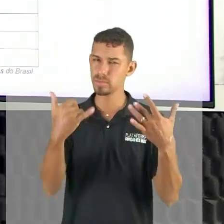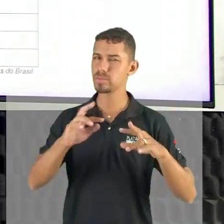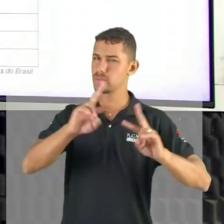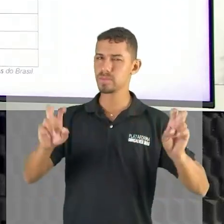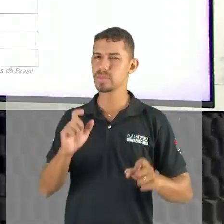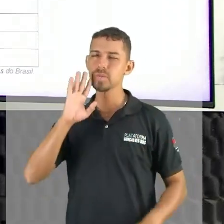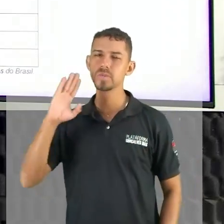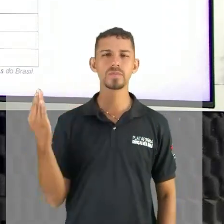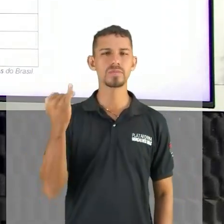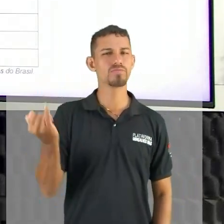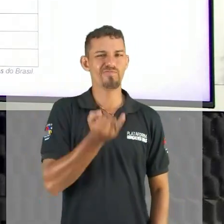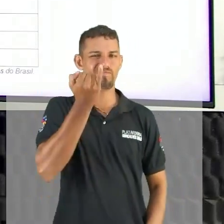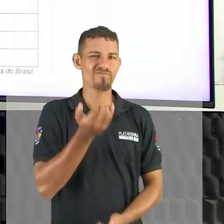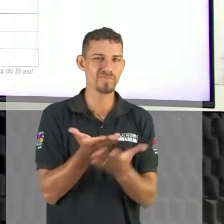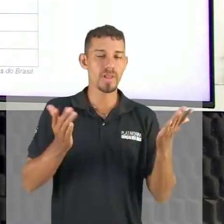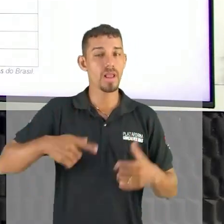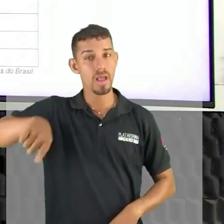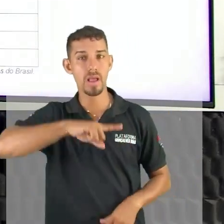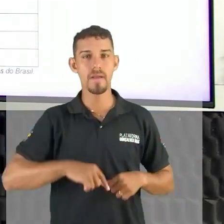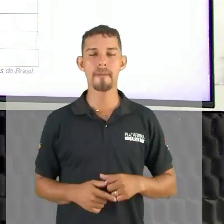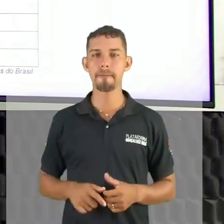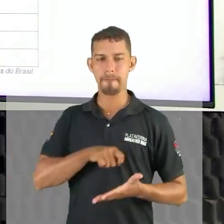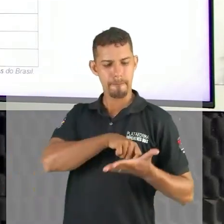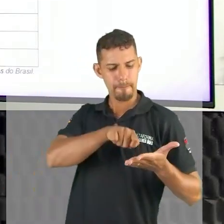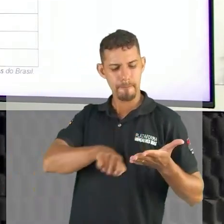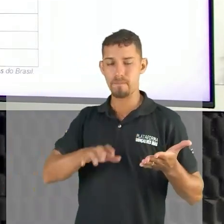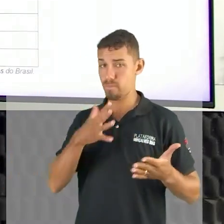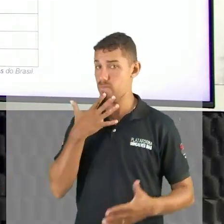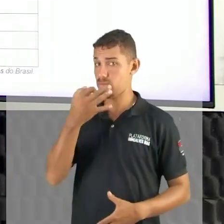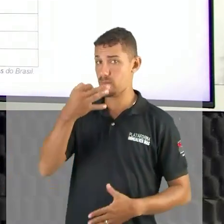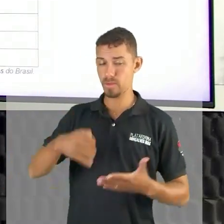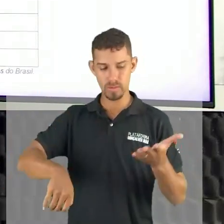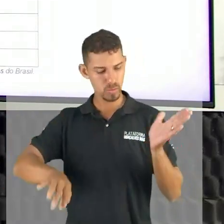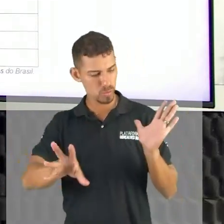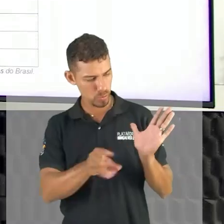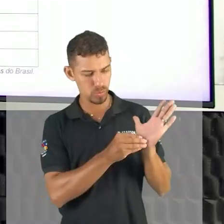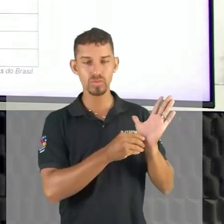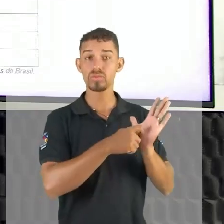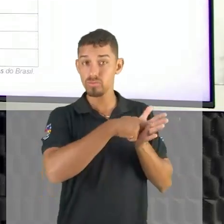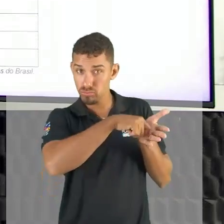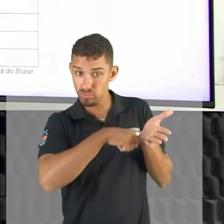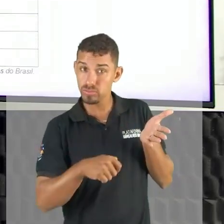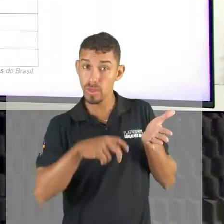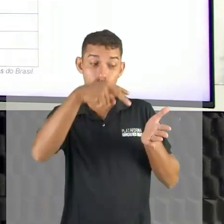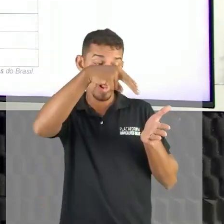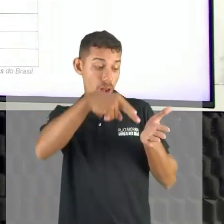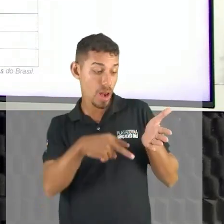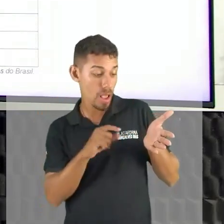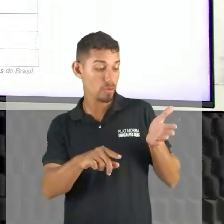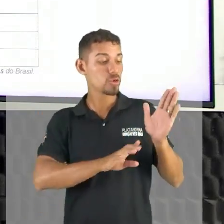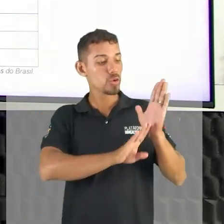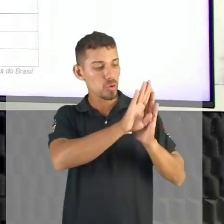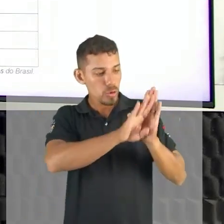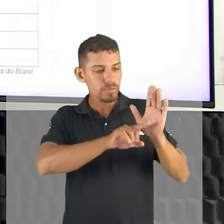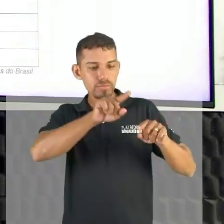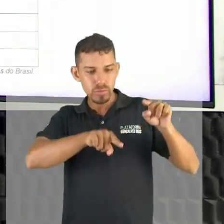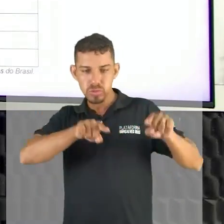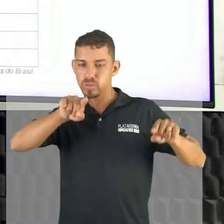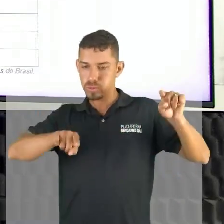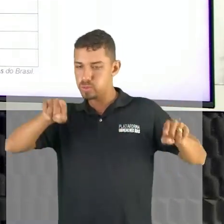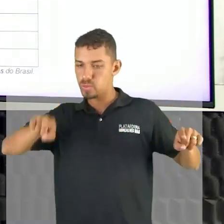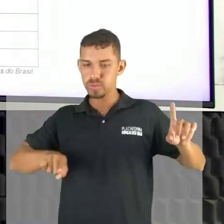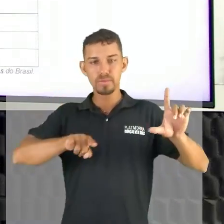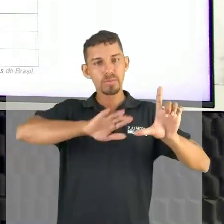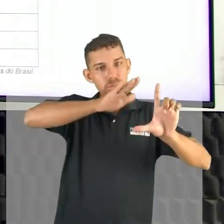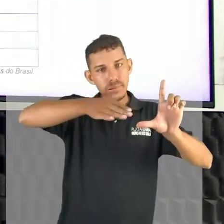eu quero frisar com vocês. Anota aí como observação no teu caderninho. Ler sobre o Censo Demográfico